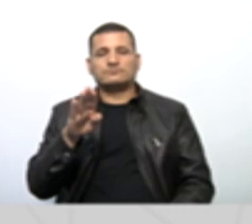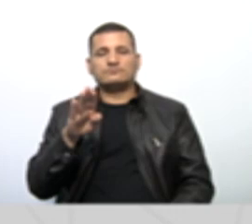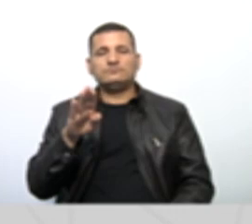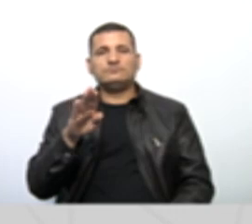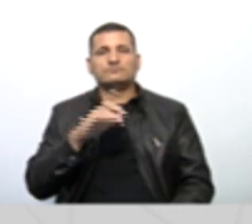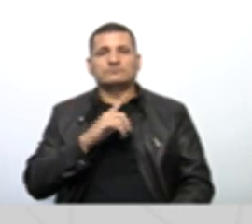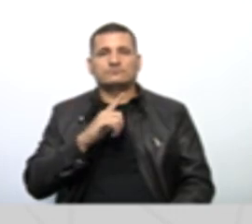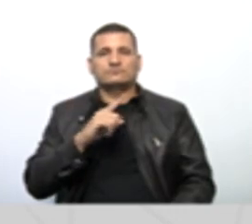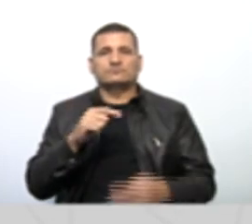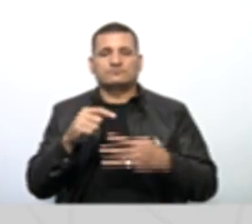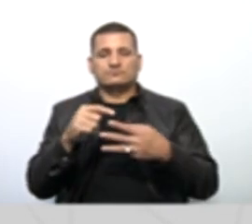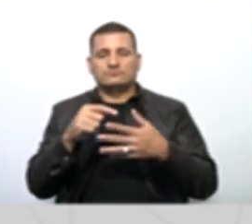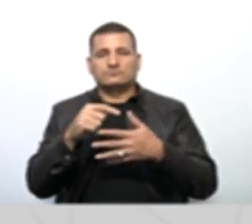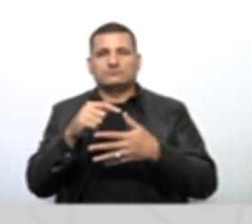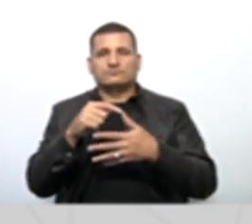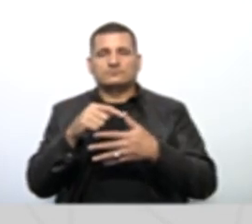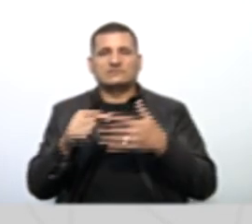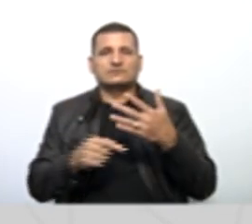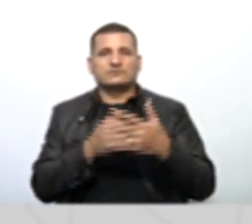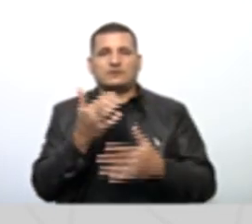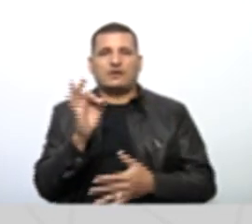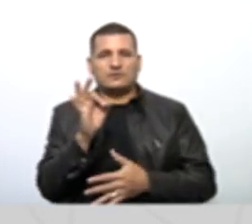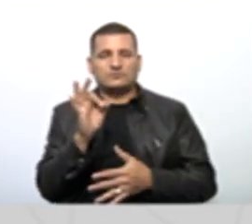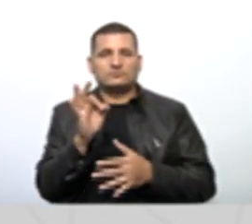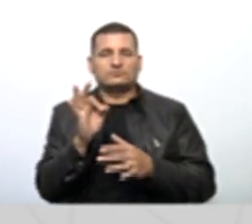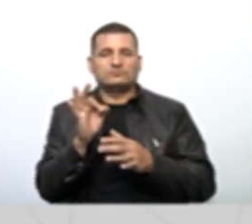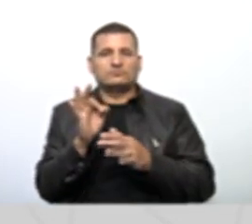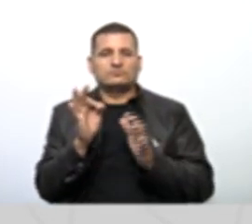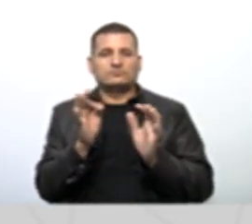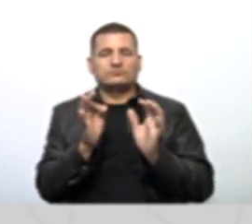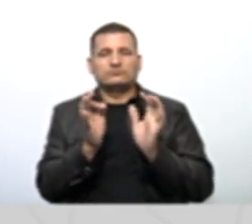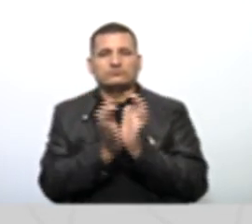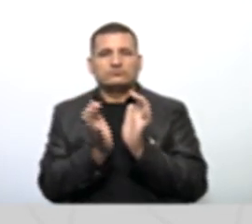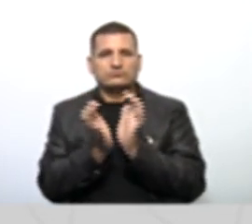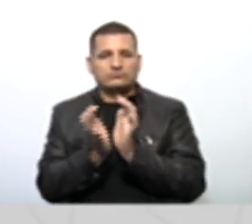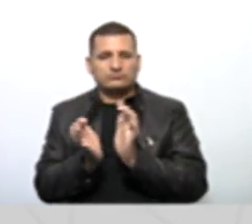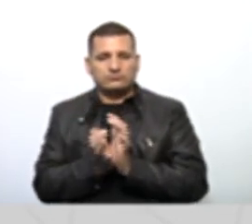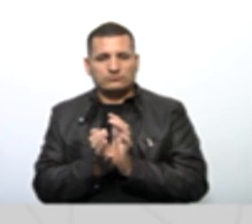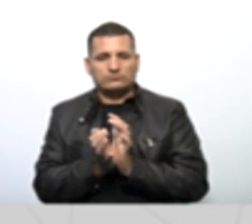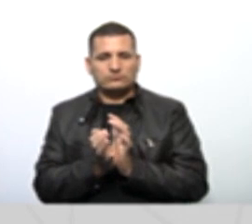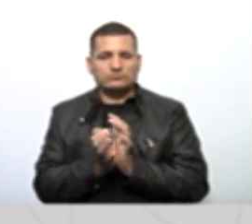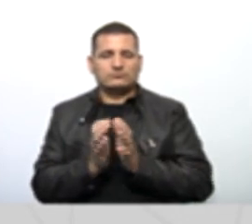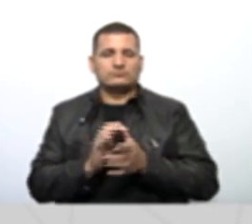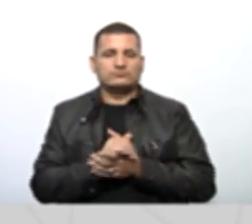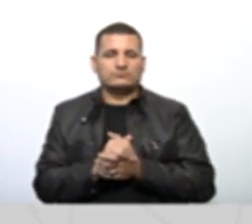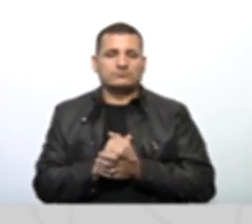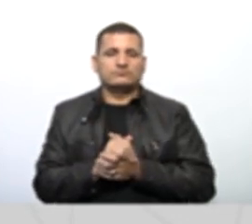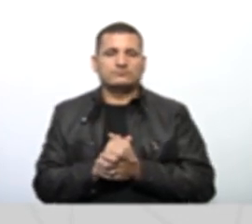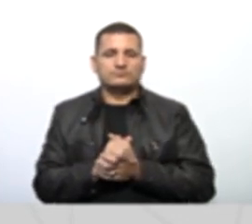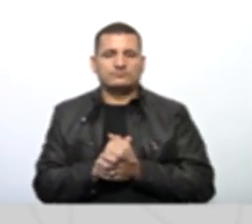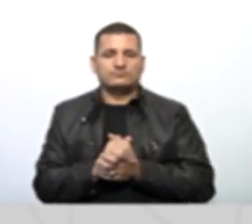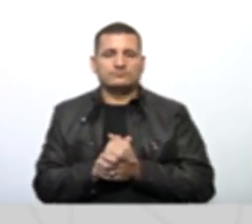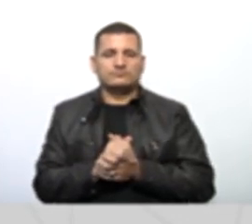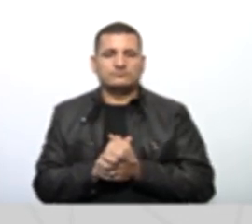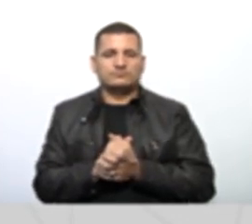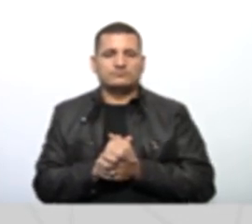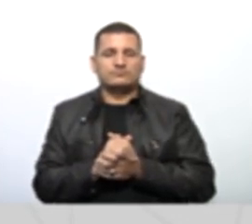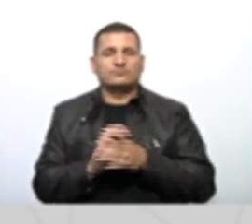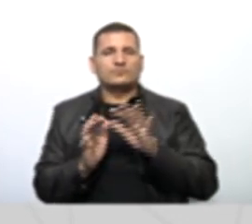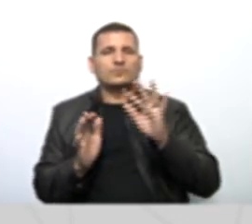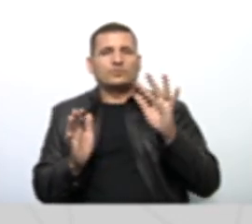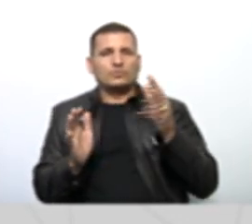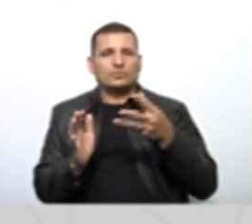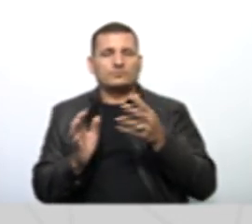dez categorias levando em conta o nível de segurança é a bitola do fio e todas as categorias